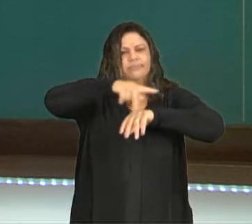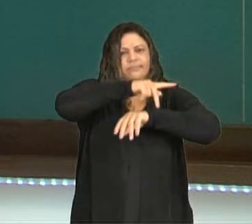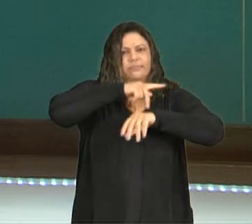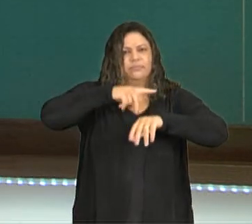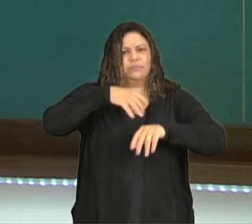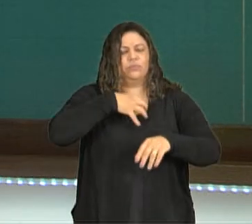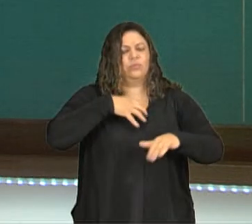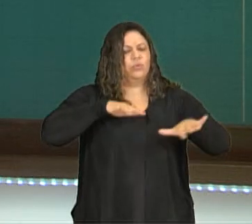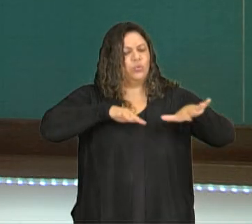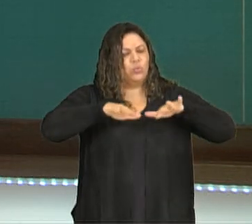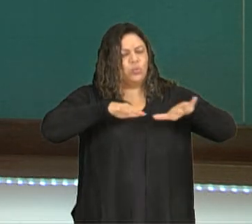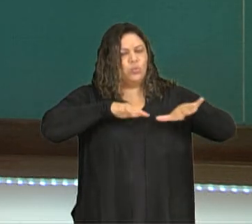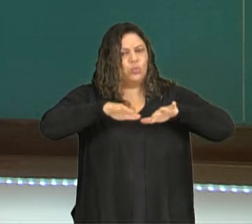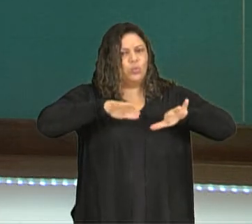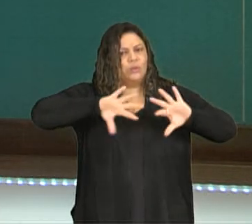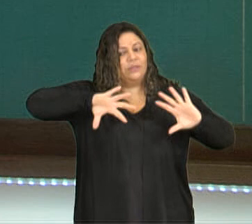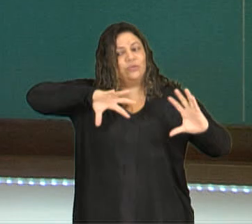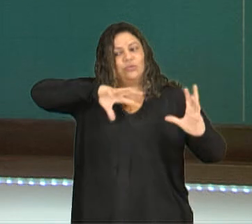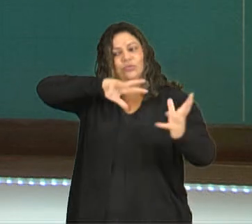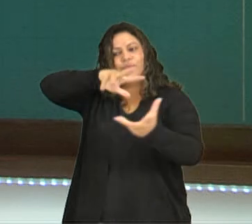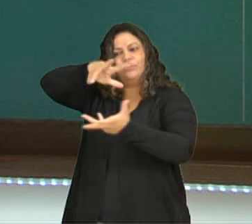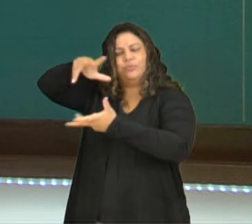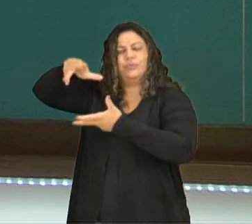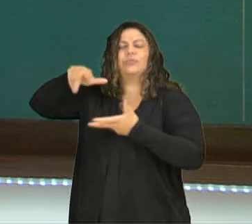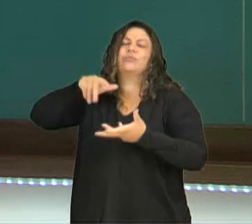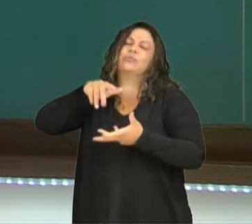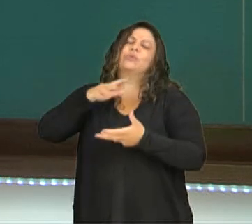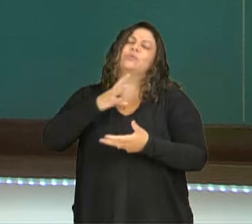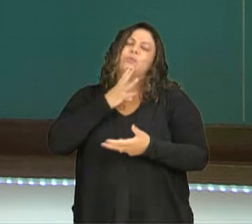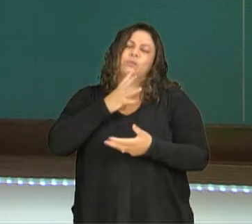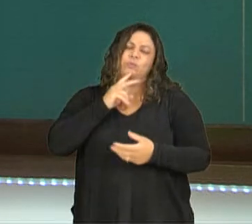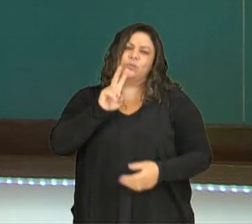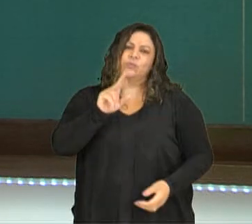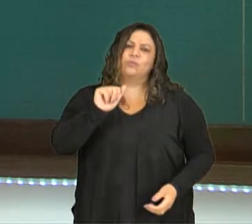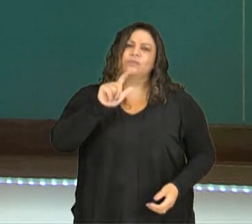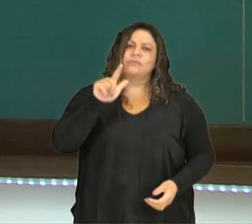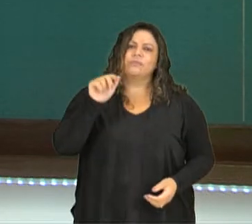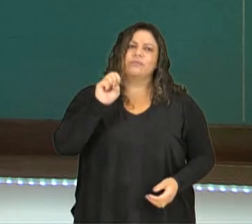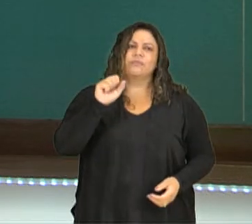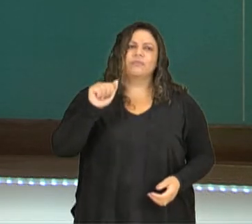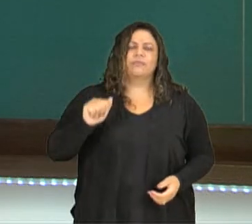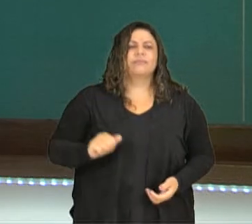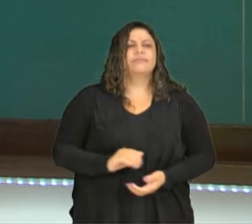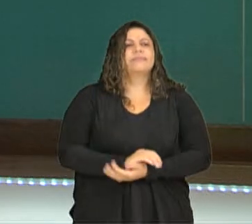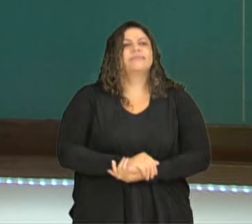que ficou internacional e conhecido mundialmente como a valsa.